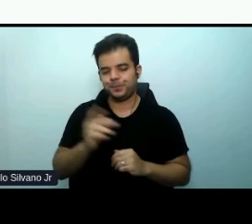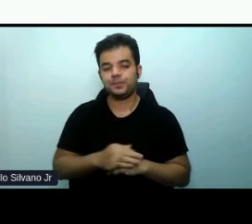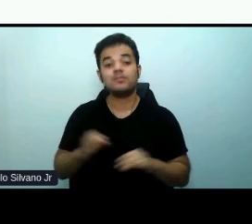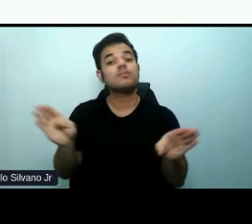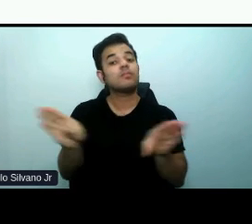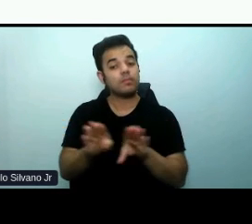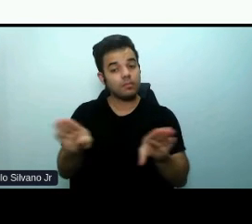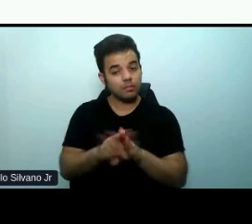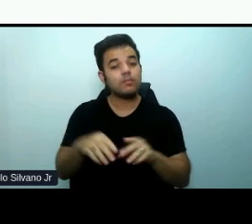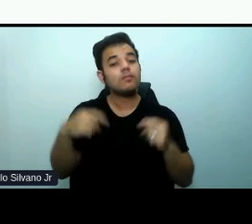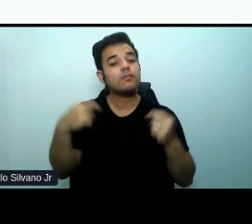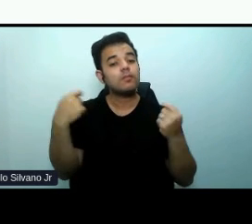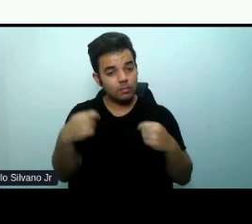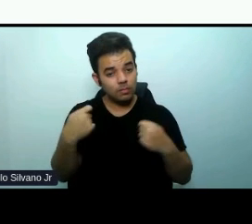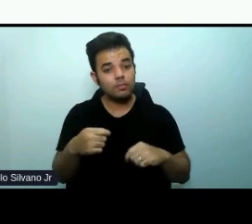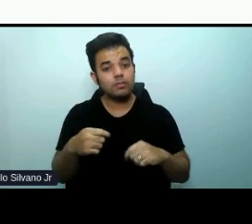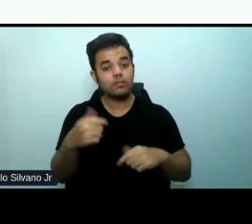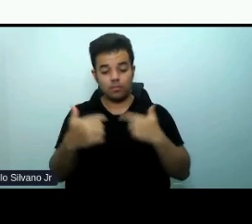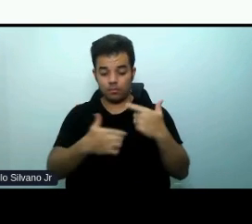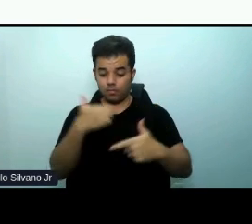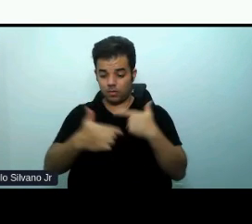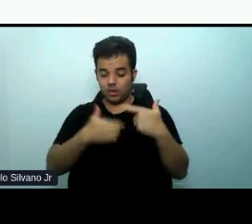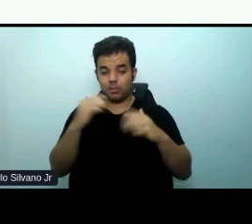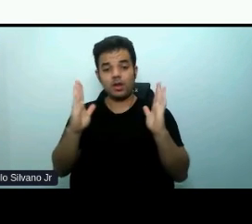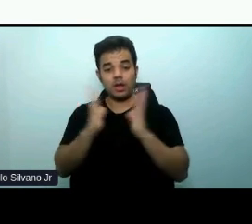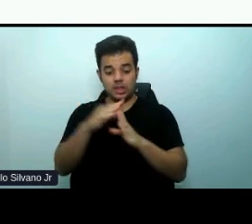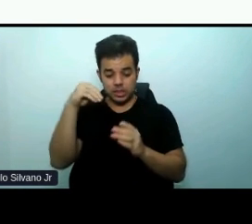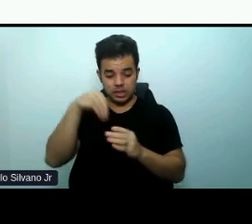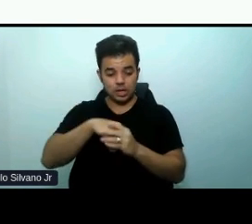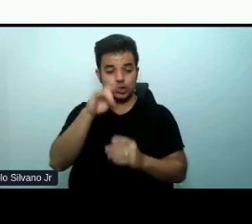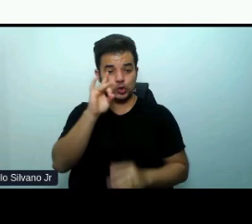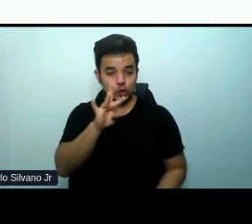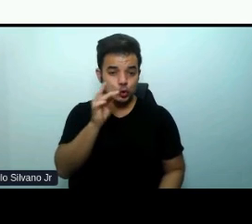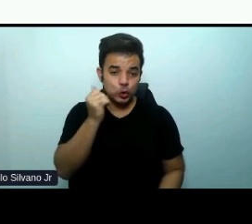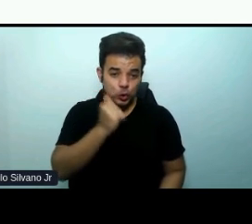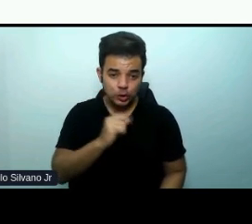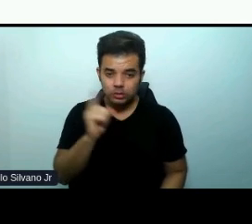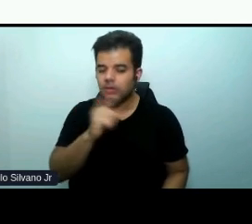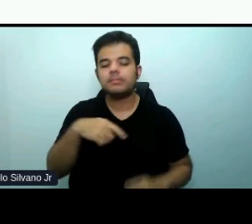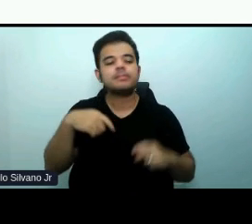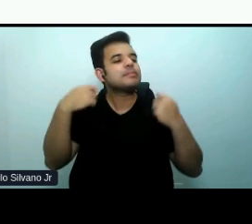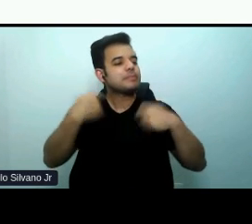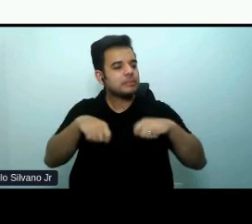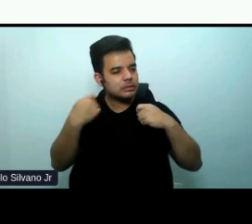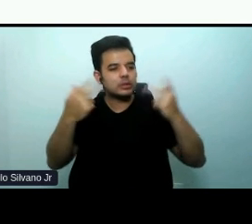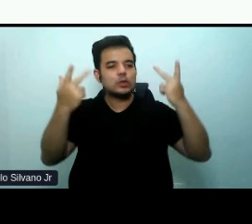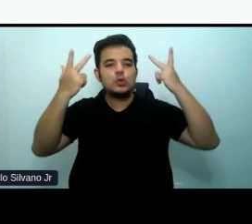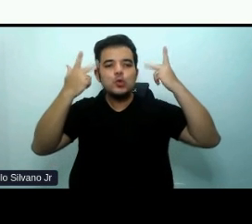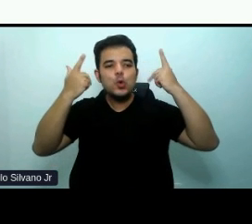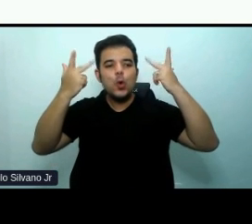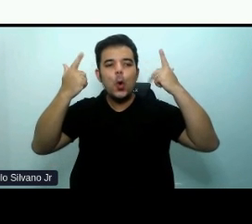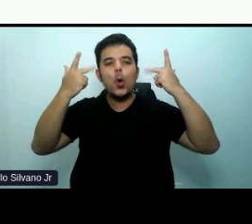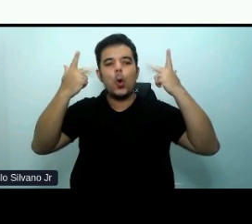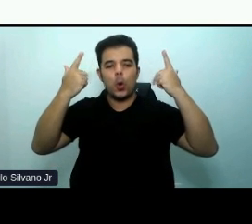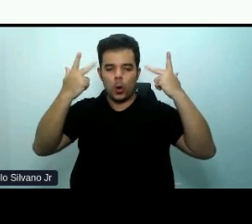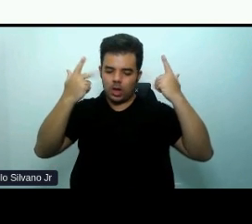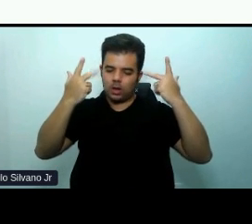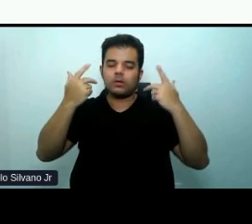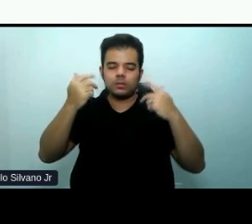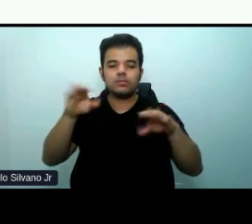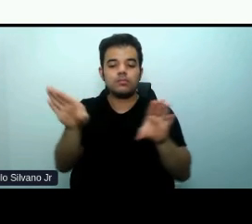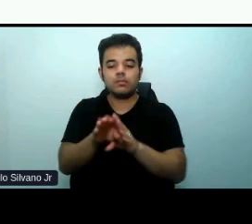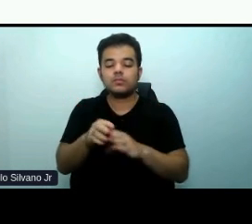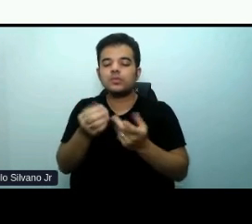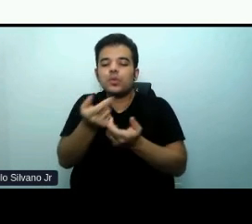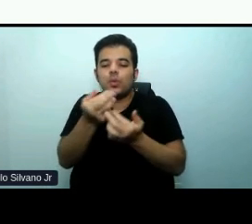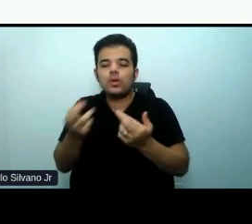por todas, entender que tarefas domésticas não são coisas de mulheres. Precisa ter uma normalização de que a divisão